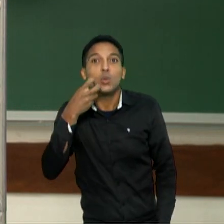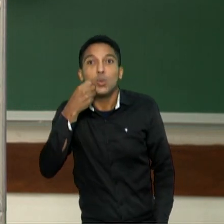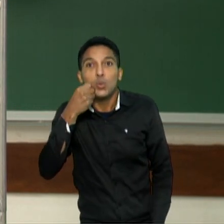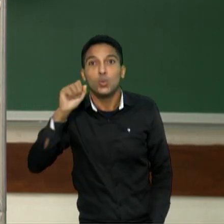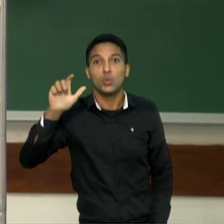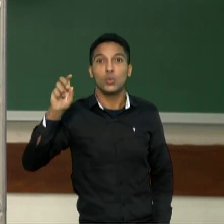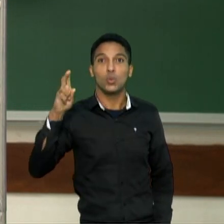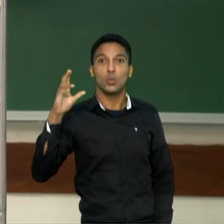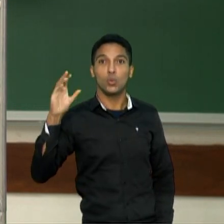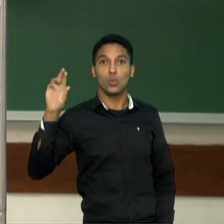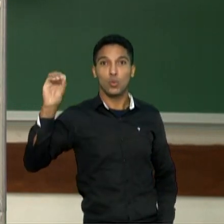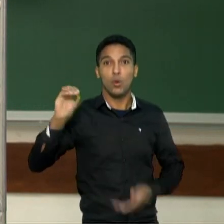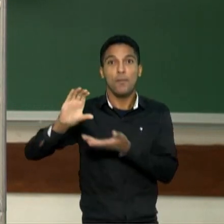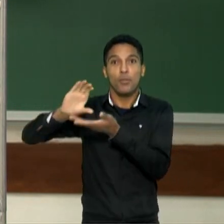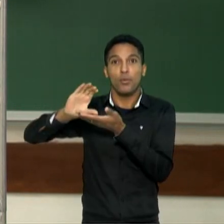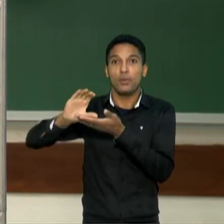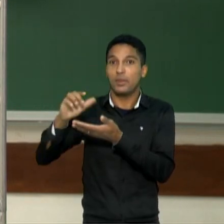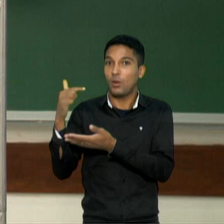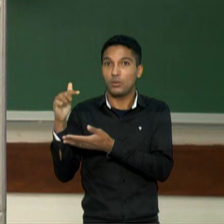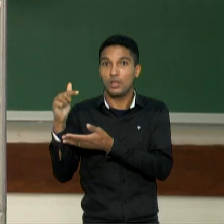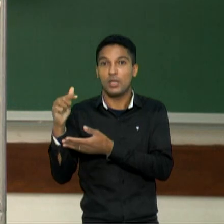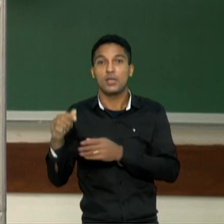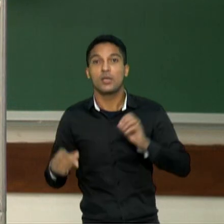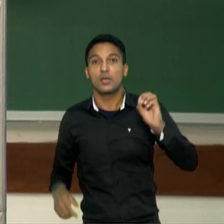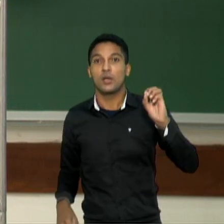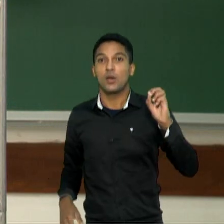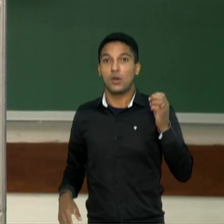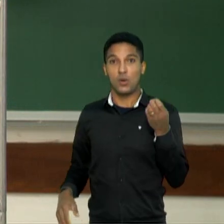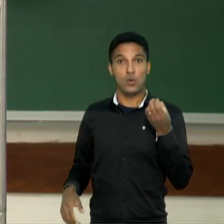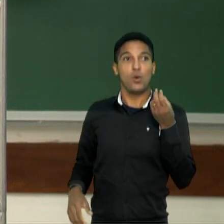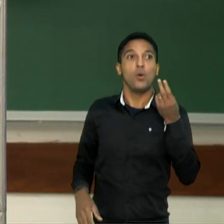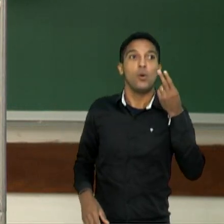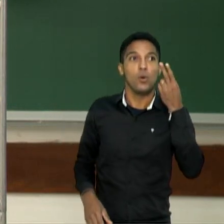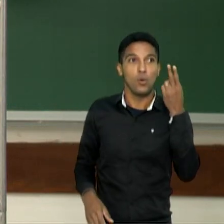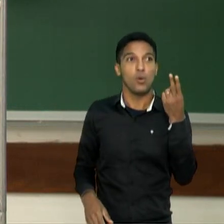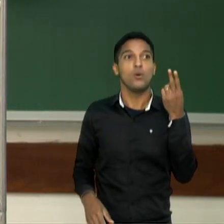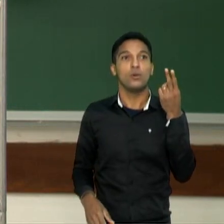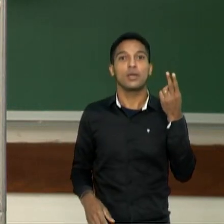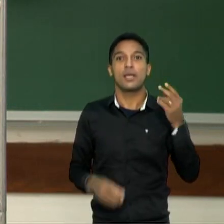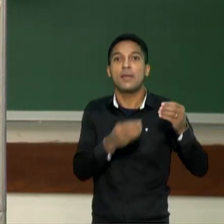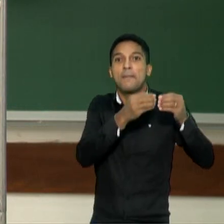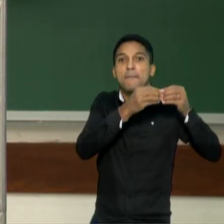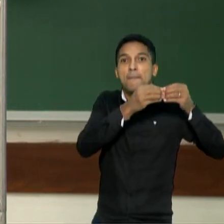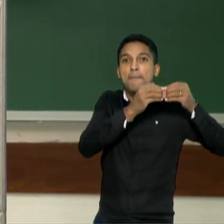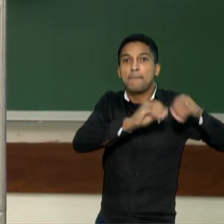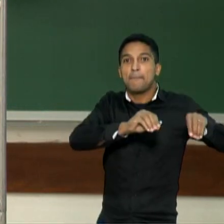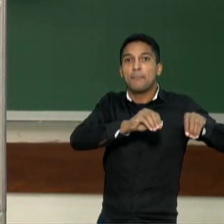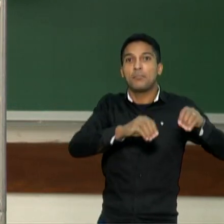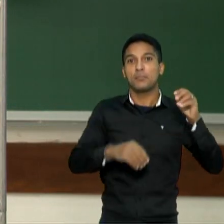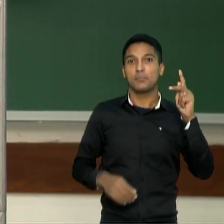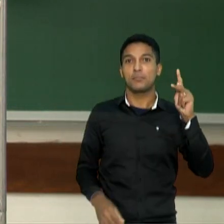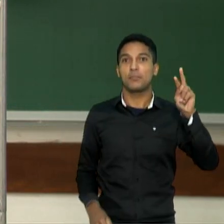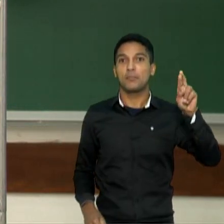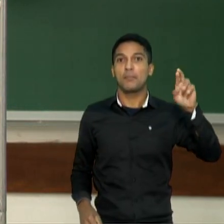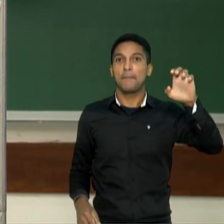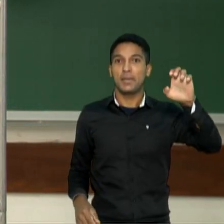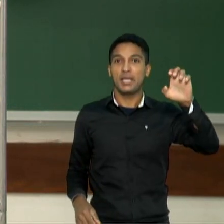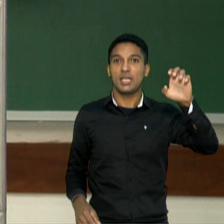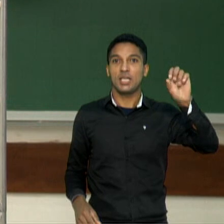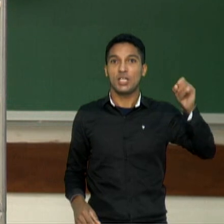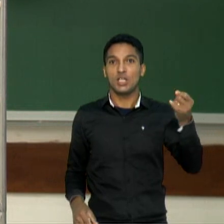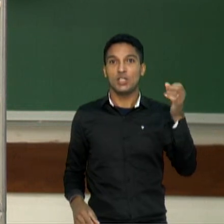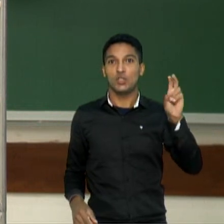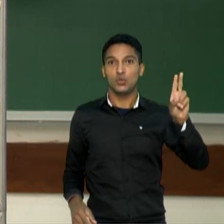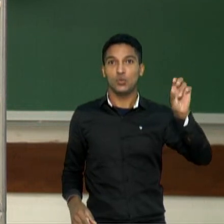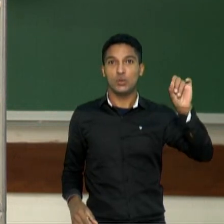tem duas opções, ou é prejuízo ou está no 0 a 0, né? Não ganhou nada, mas também não perdeu nada. E não ficar no